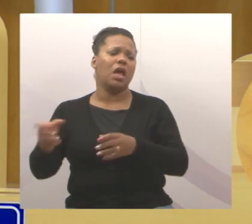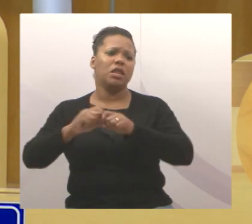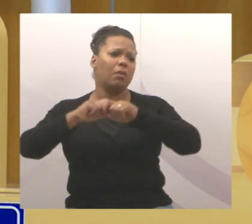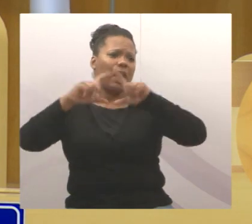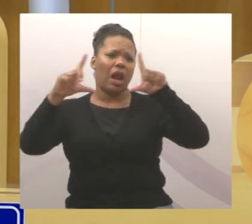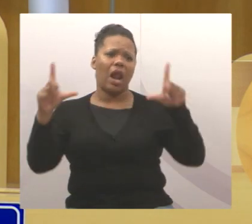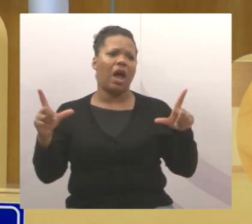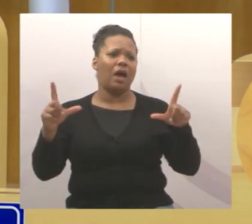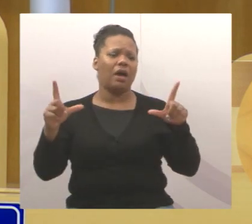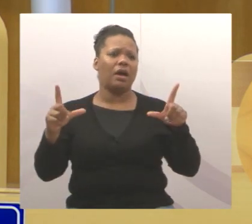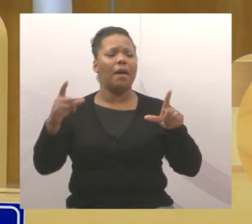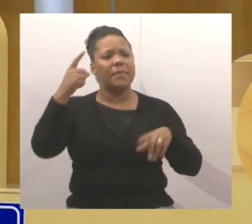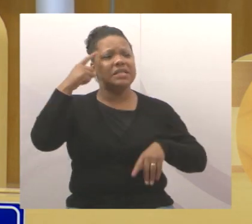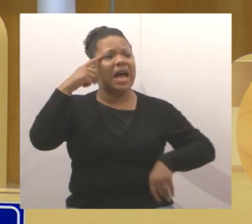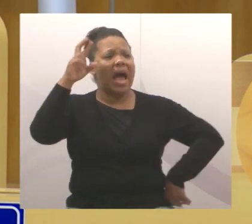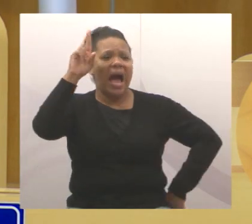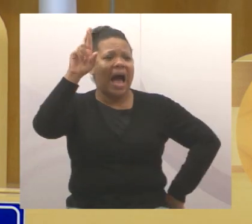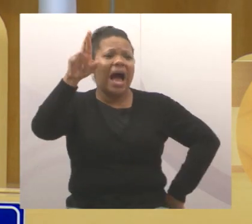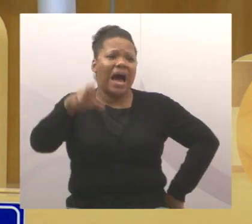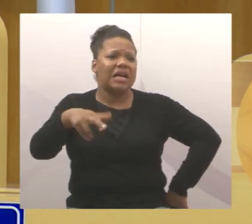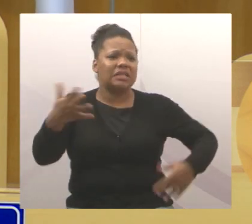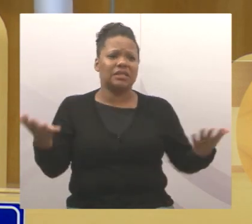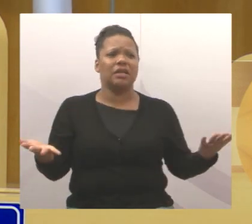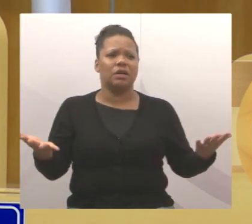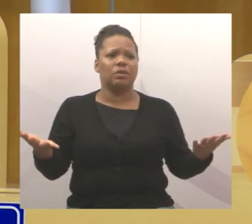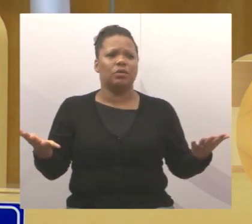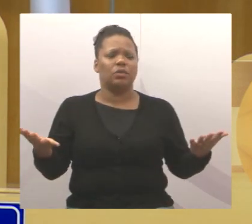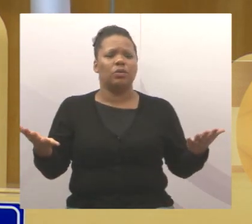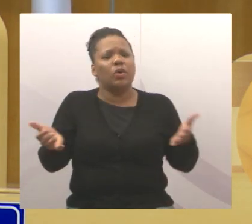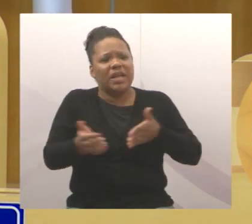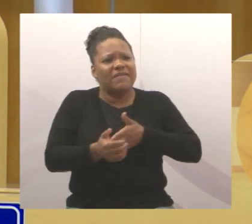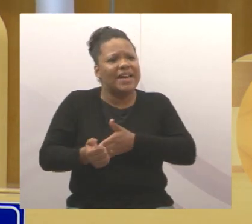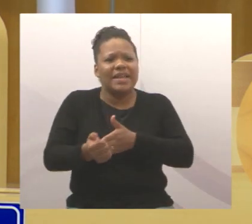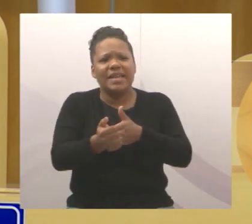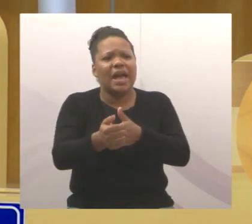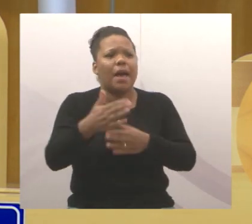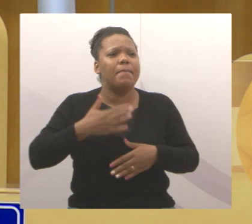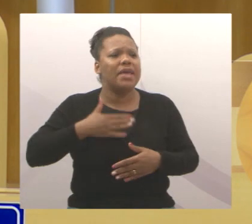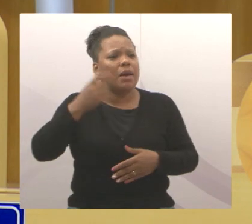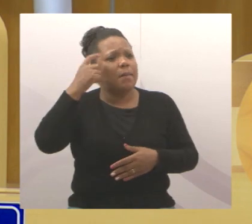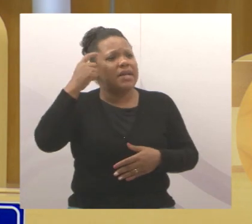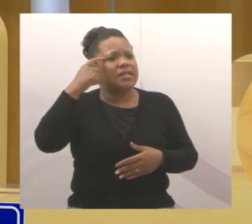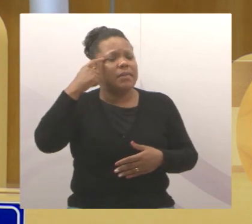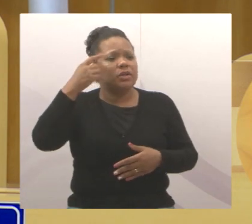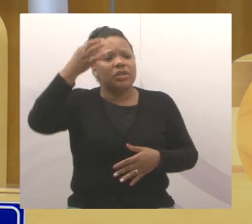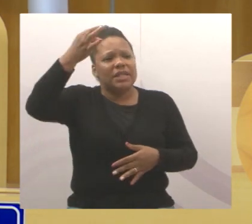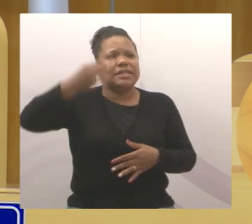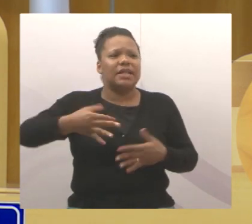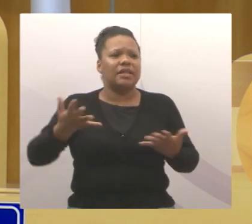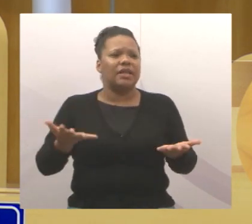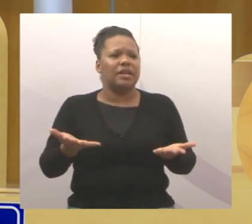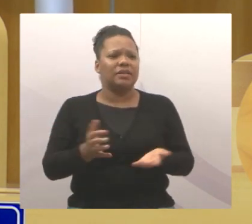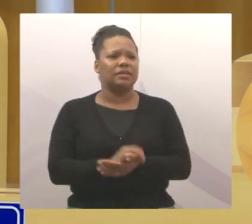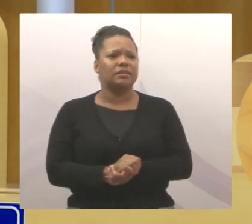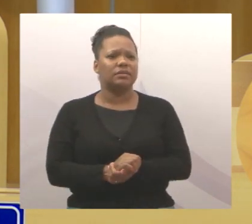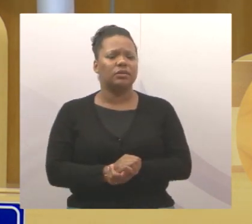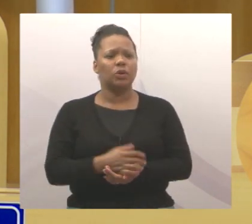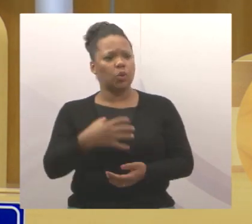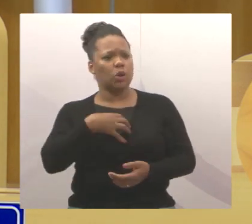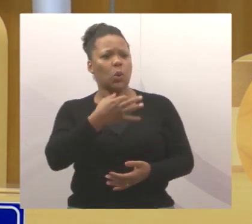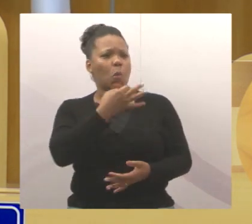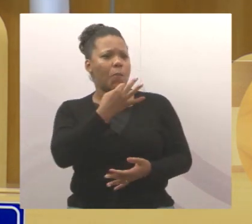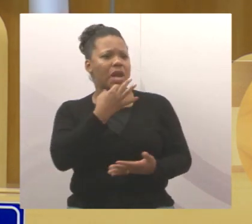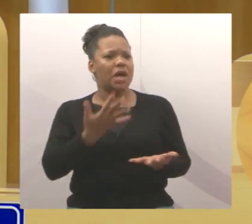que o princípio da razoabilidade é que deve conduzir nosso pensar, nossa convicção e nosso